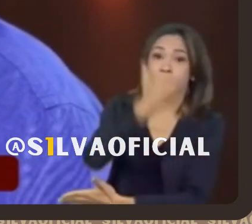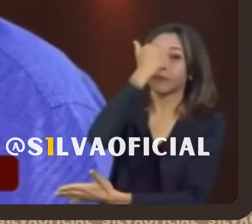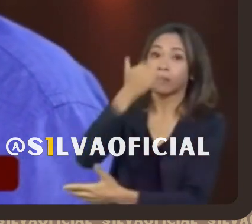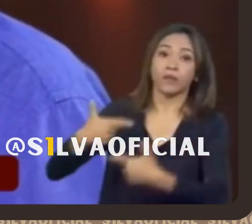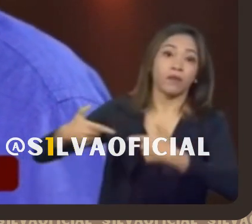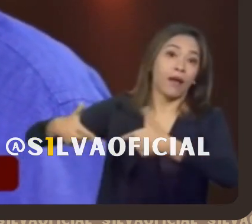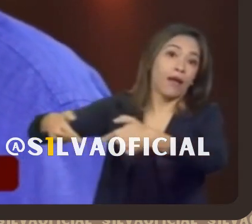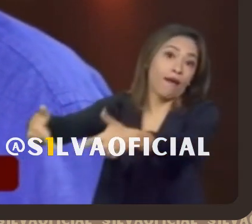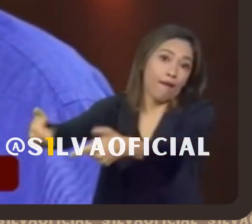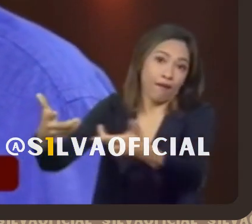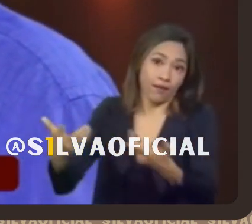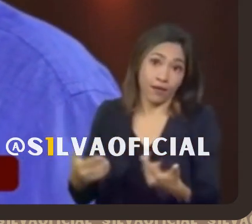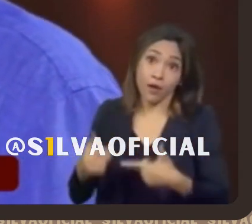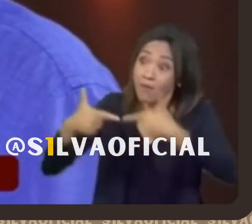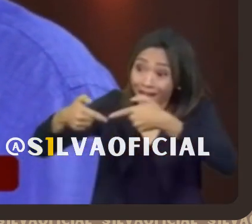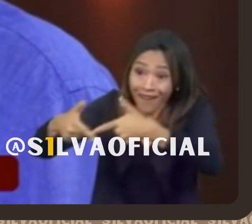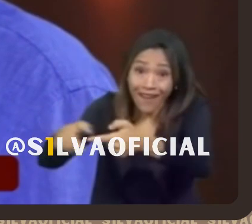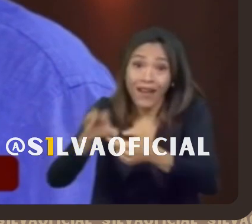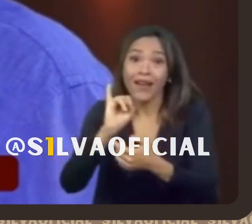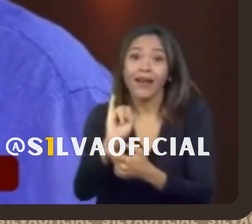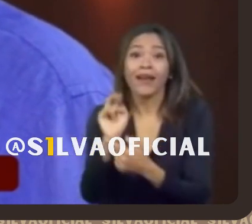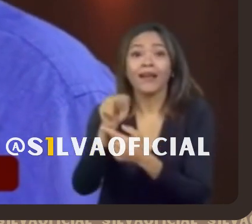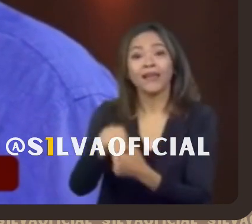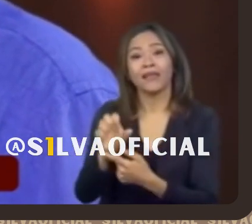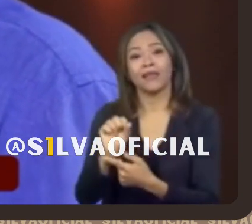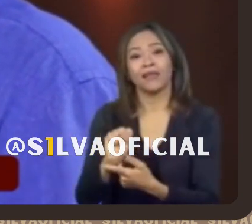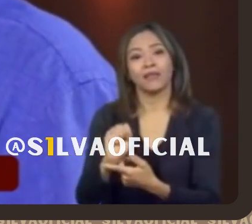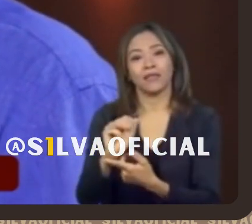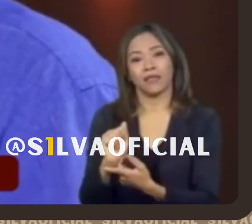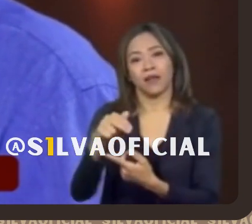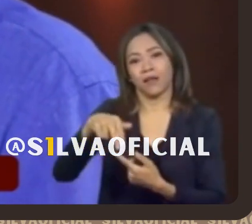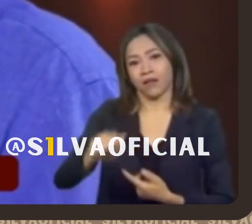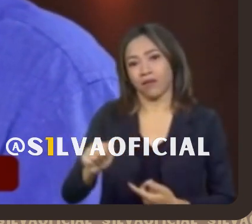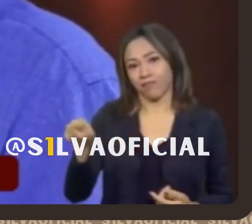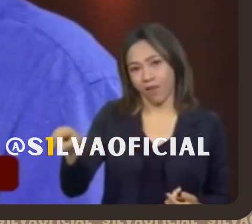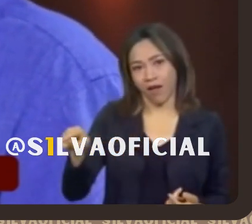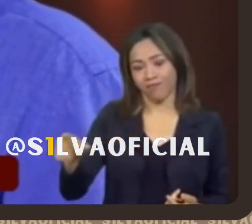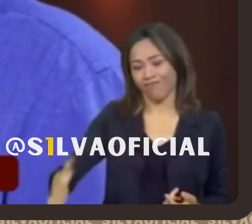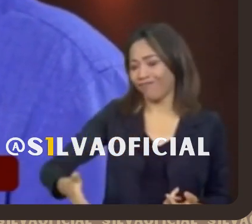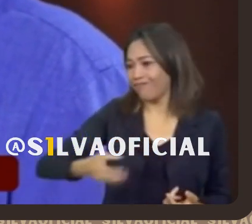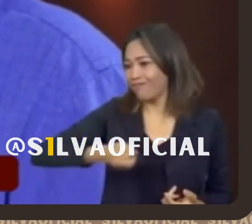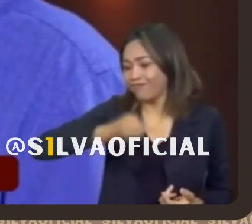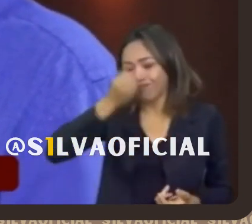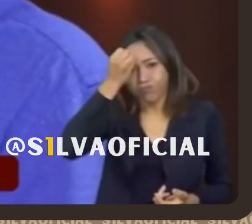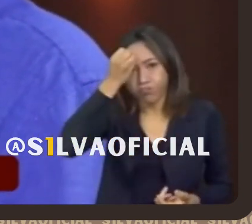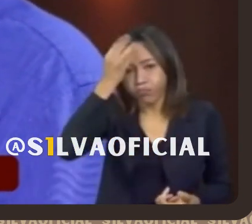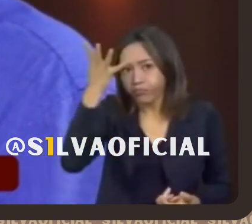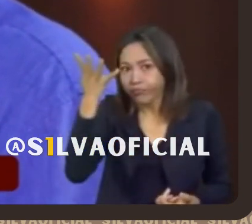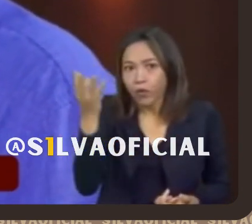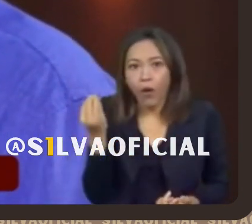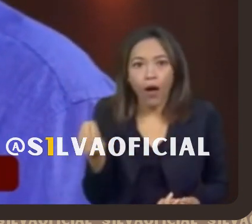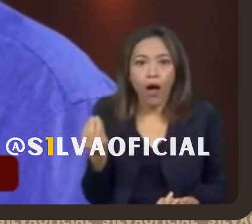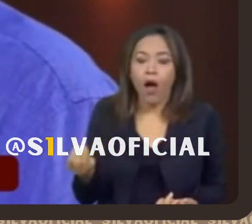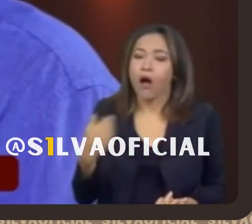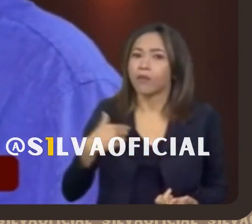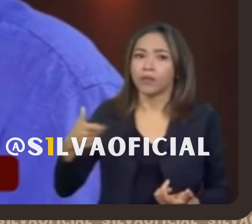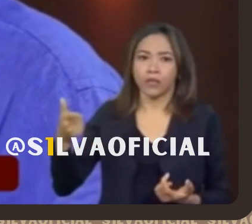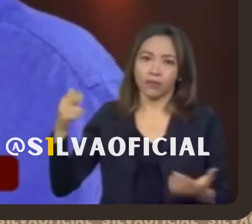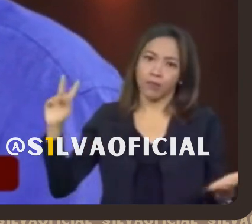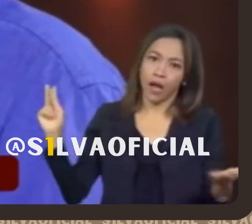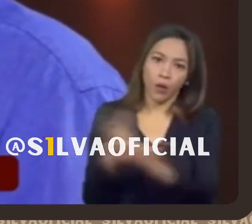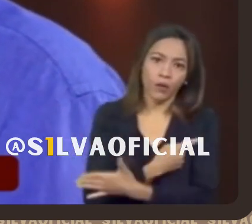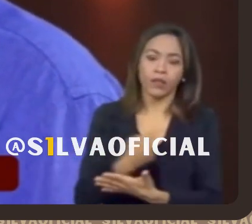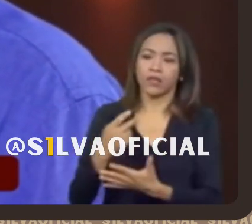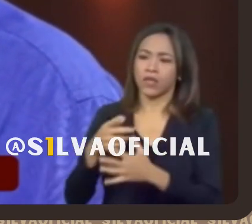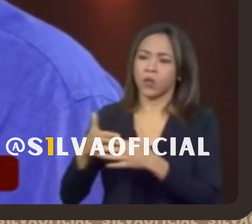vou repetir uma guerra Insana porque eu disse ontem é verdade que houve sabe um ataque terrorista do ramaz e nós